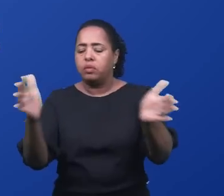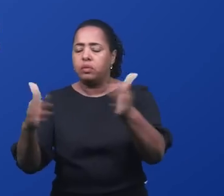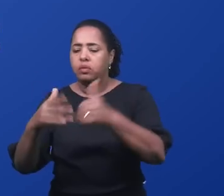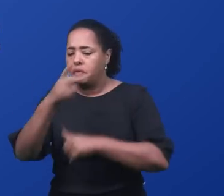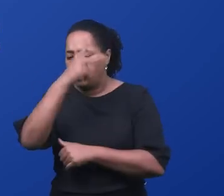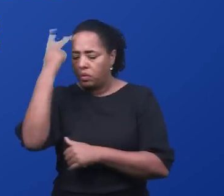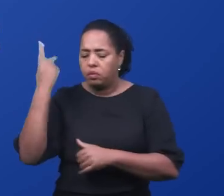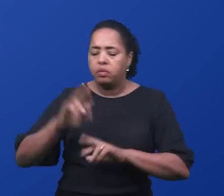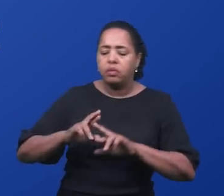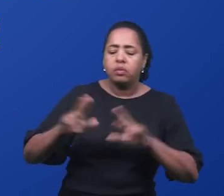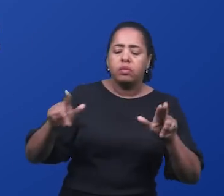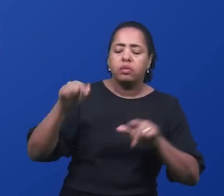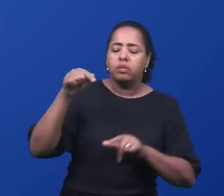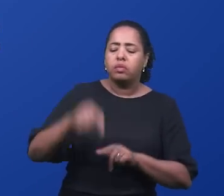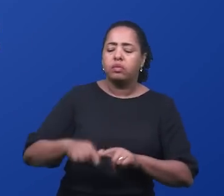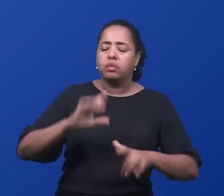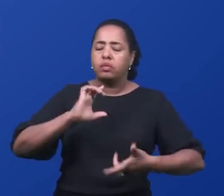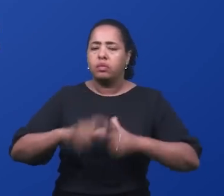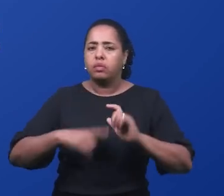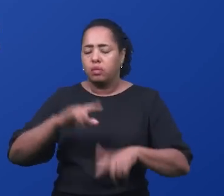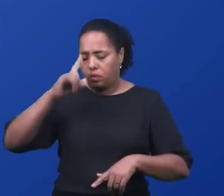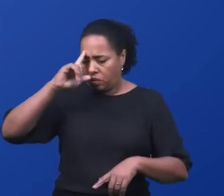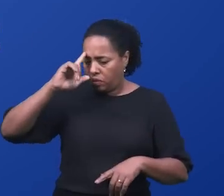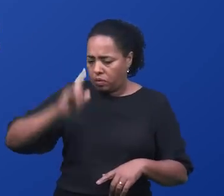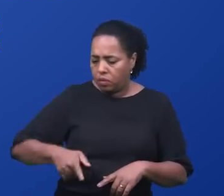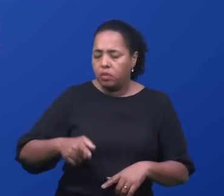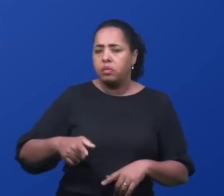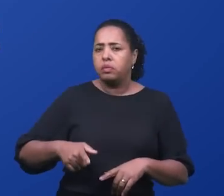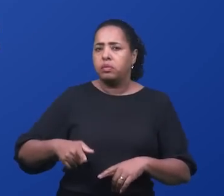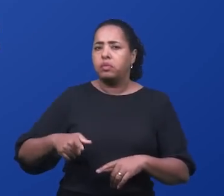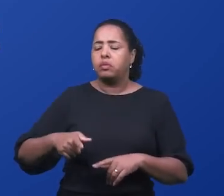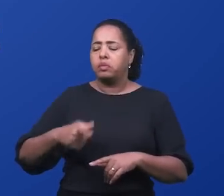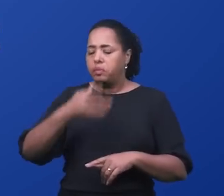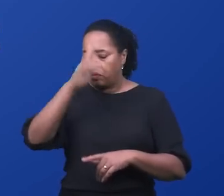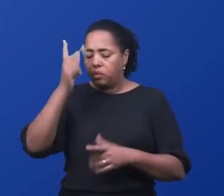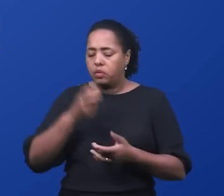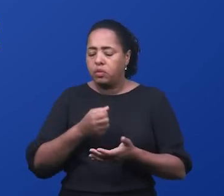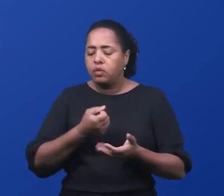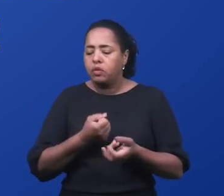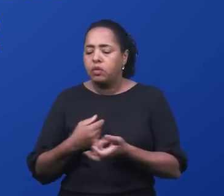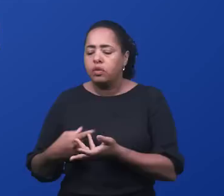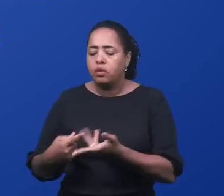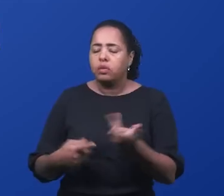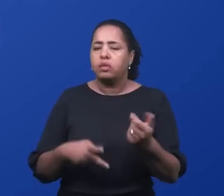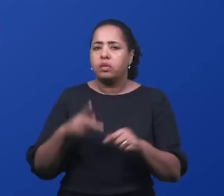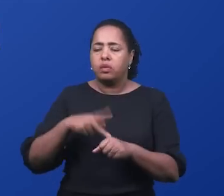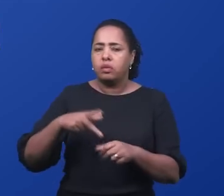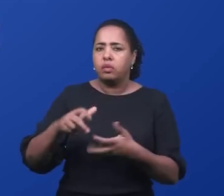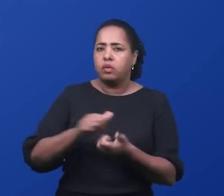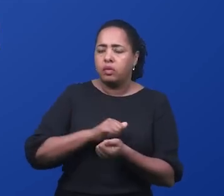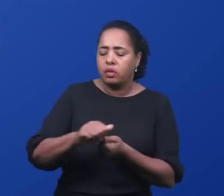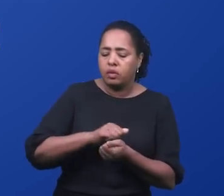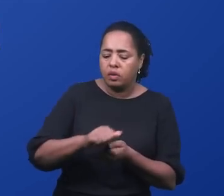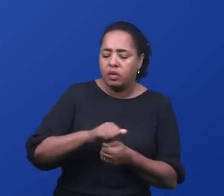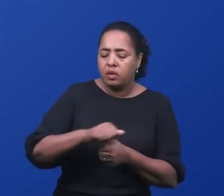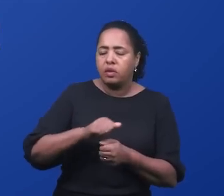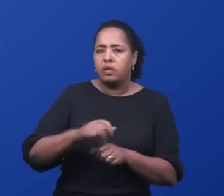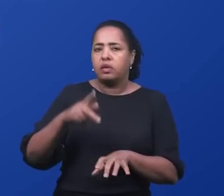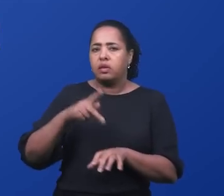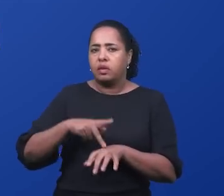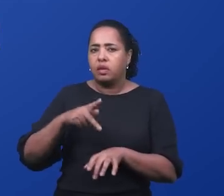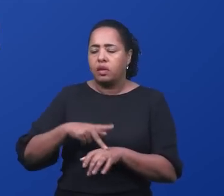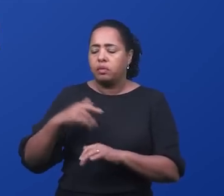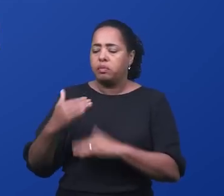que estavam na terra de Israel, e ordenou cortadores de pedras para que lavrassem pedras de cantaria